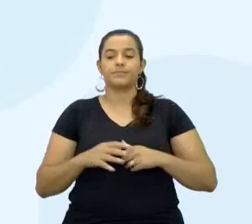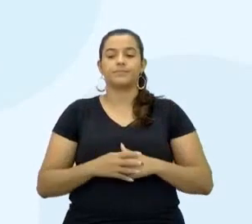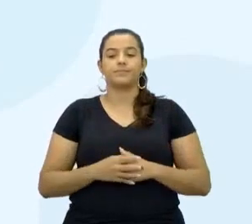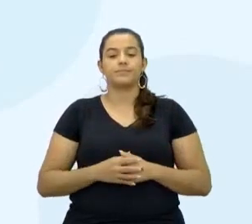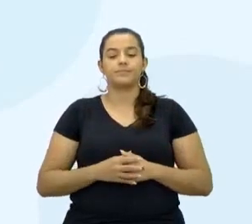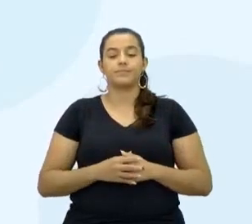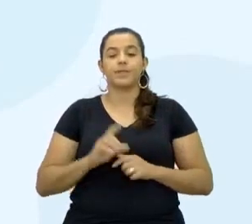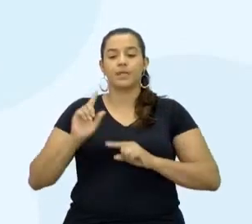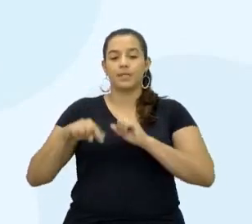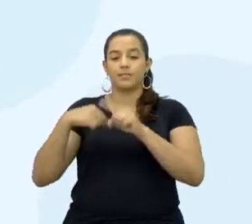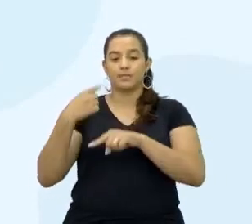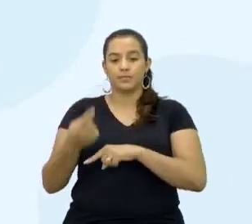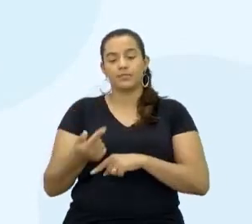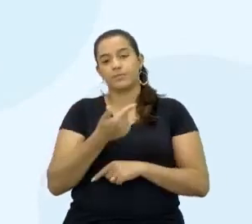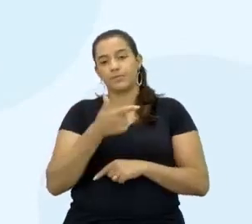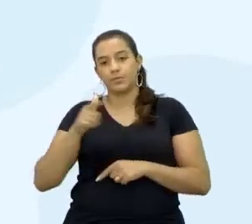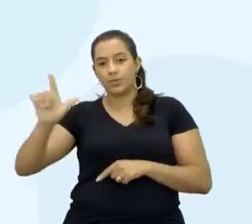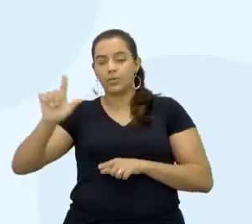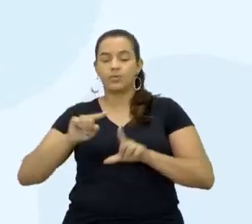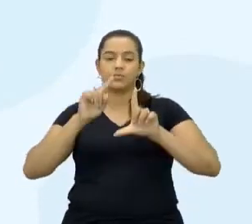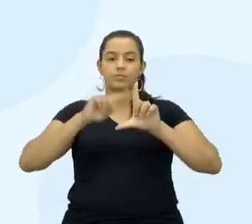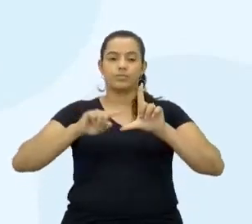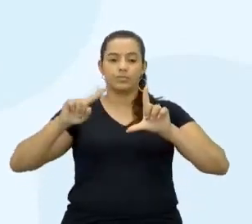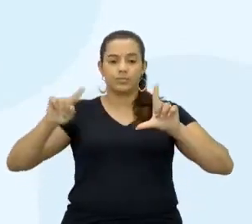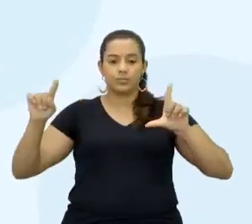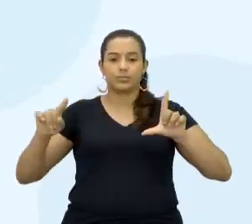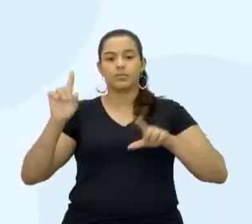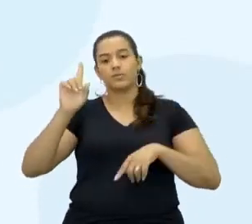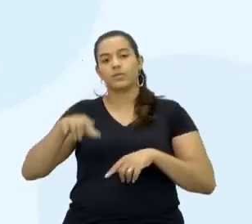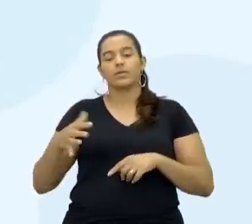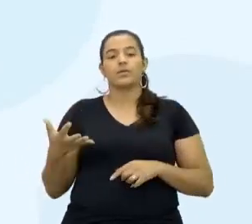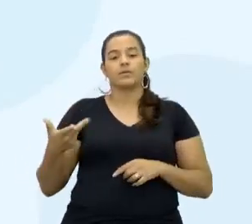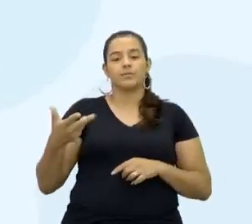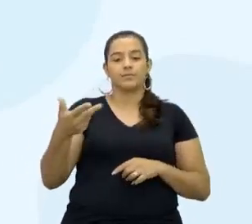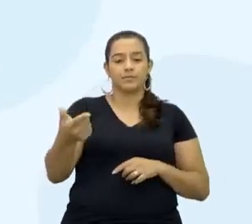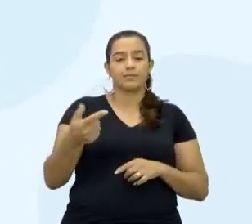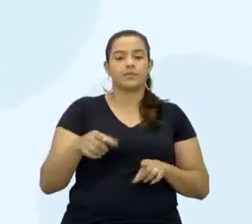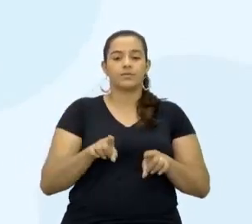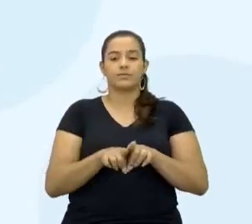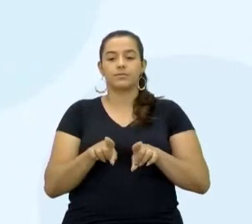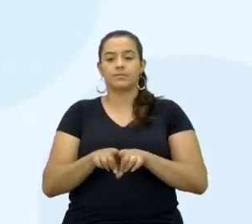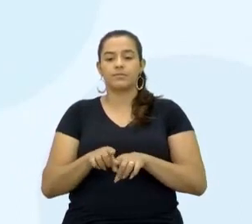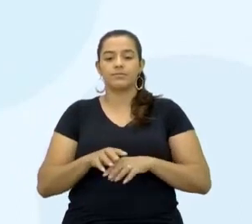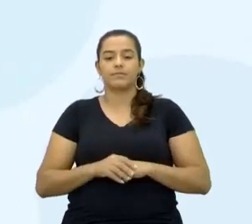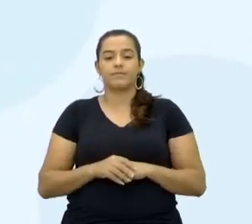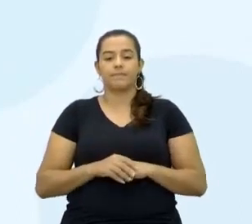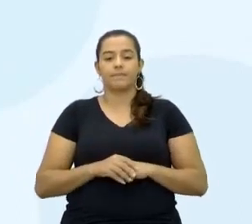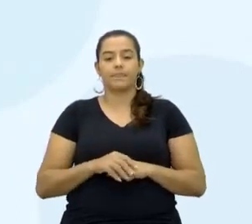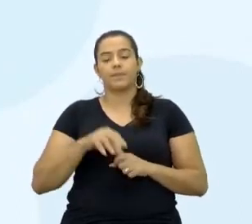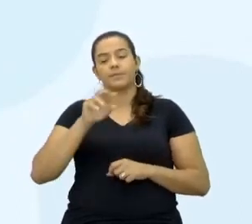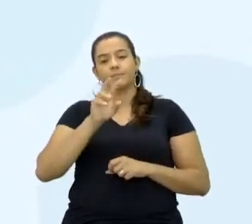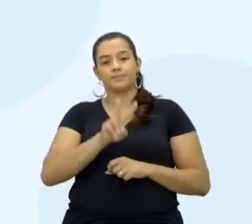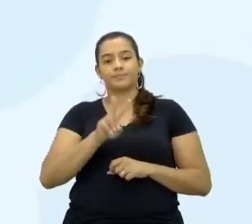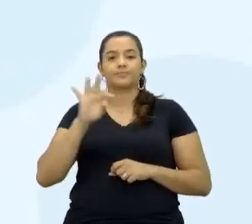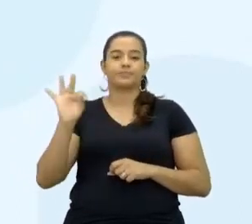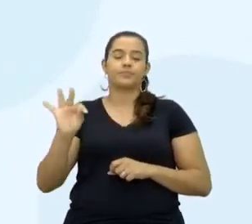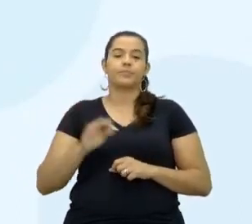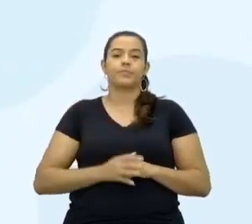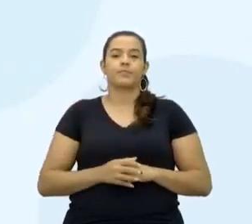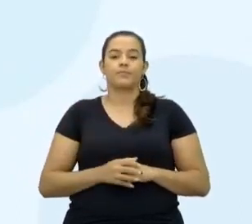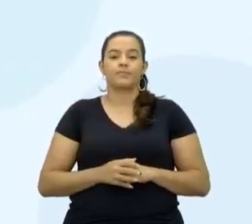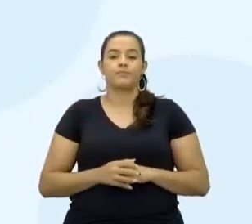Depois vocês vão fazer um outro gráfico, que é o gráfico da velocidade em função do tempo. Ó, V de T, velocidade em função do